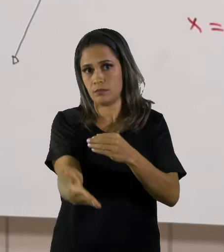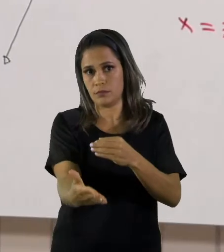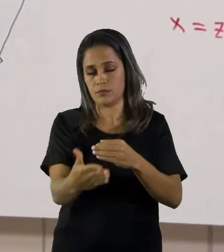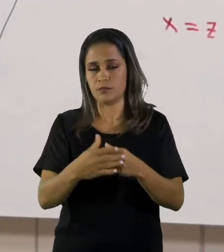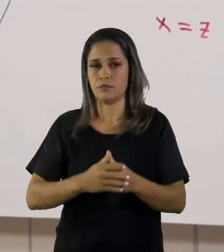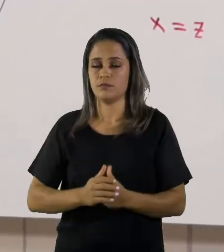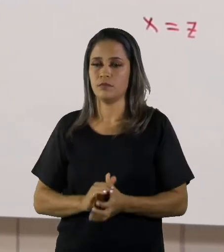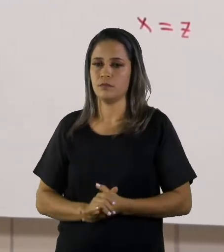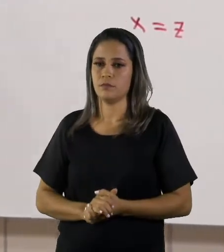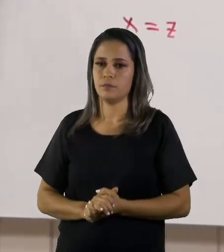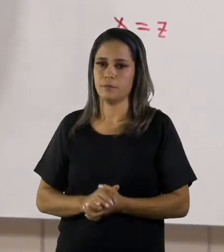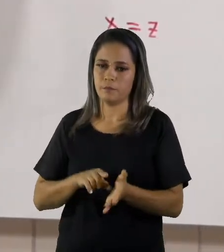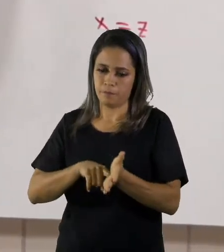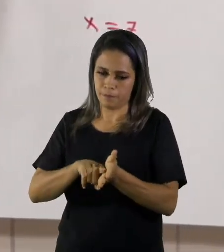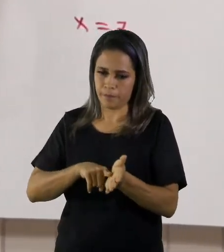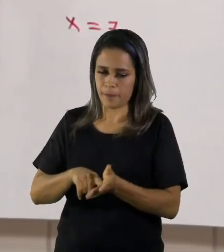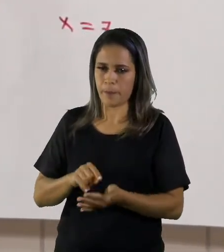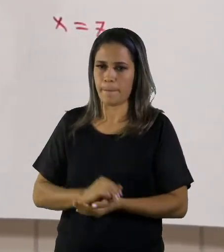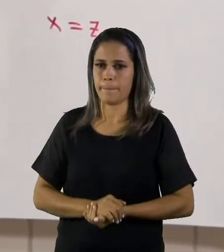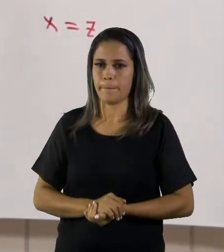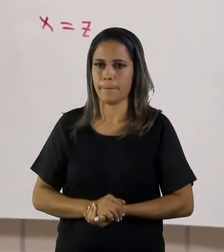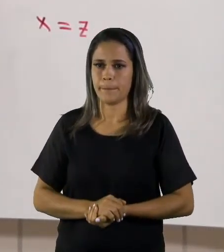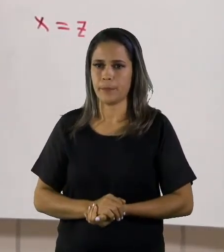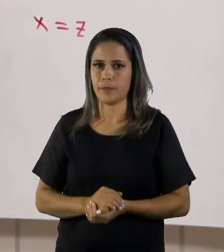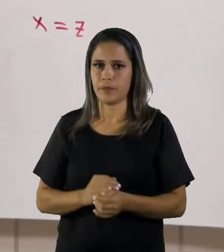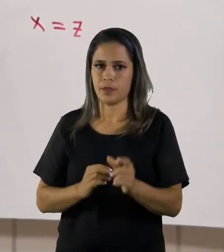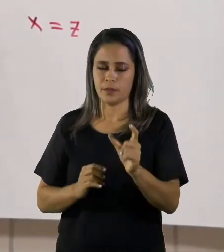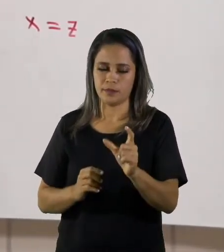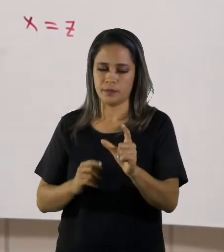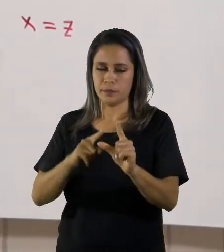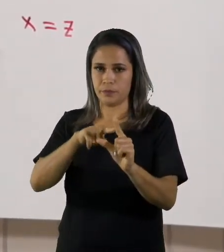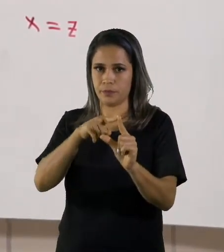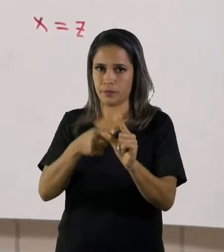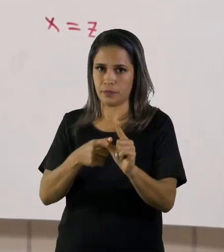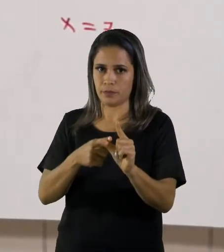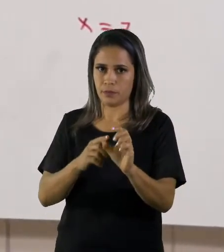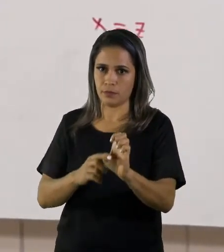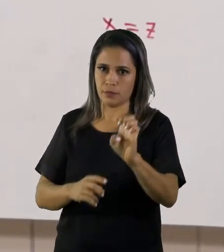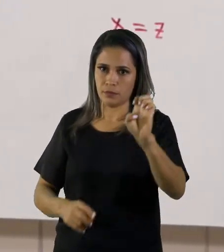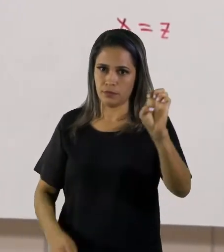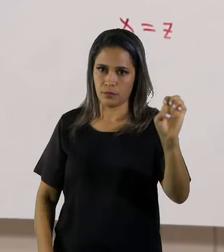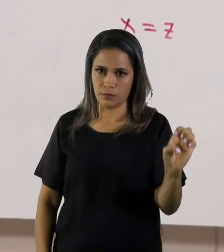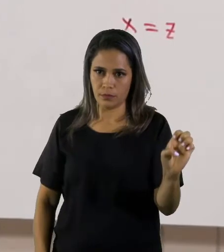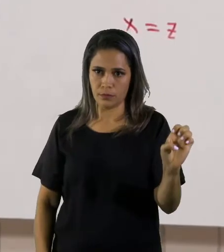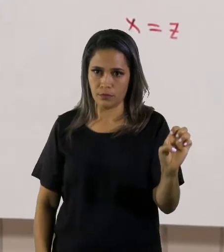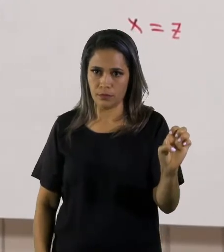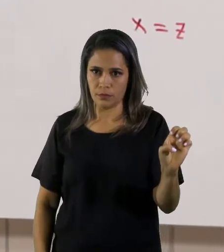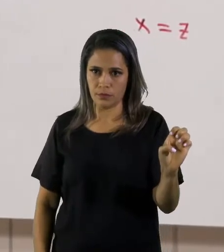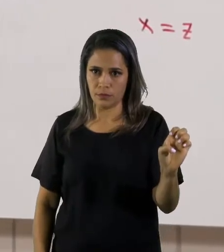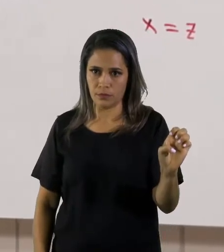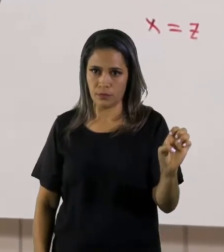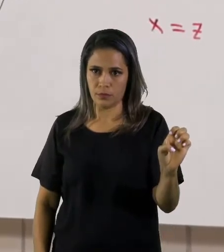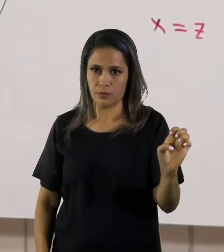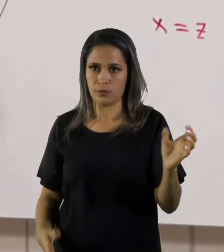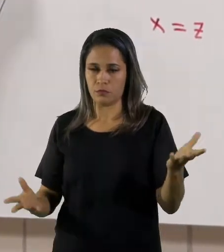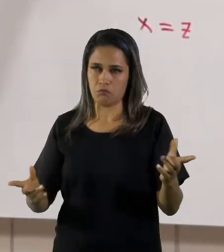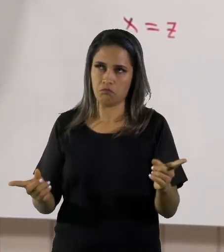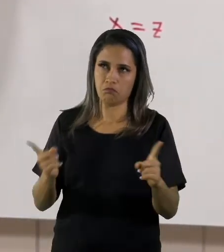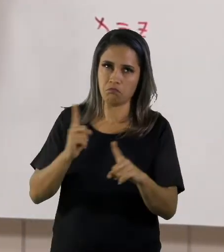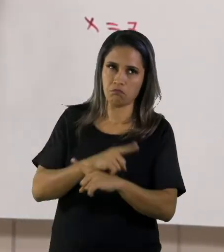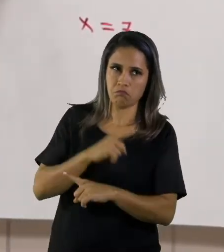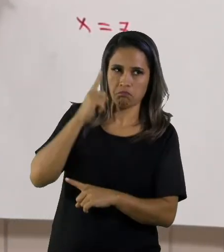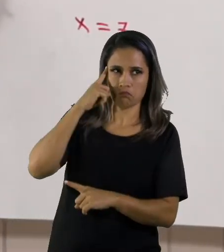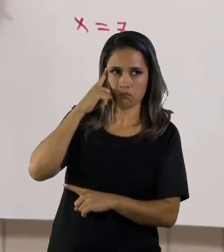Vamos avaliar então. Esse ângulo que está à esquerda, quando eu falo de alterno, eu penso no lado contrário. Então eu